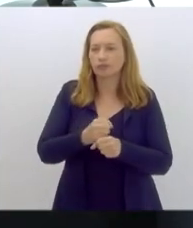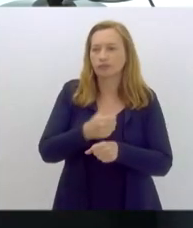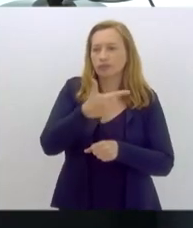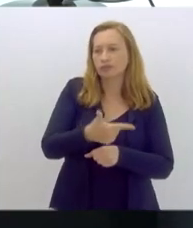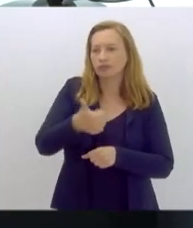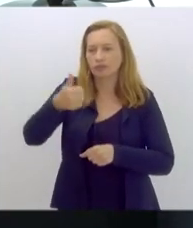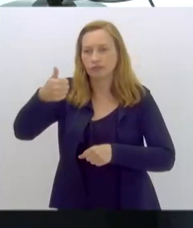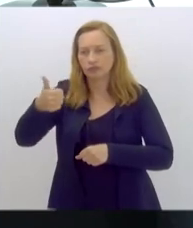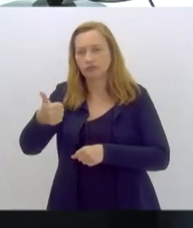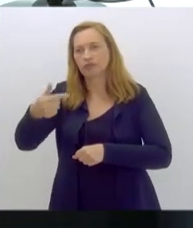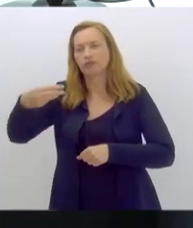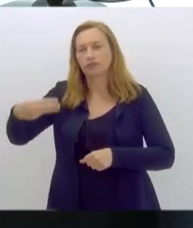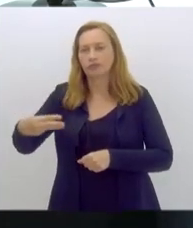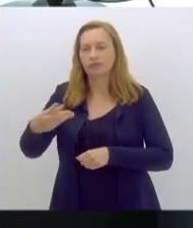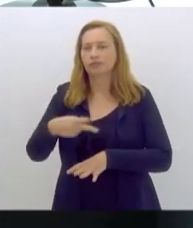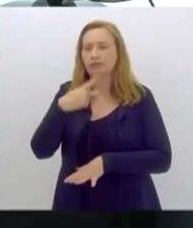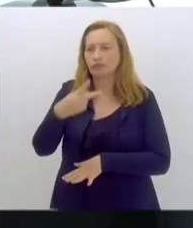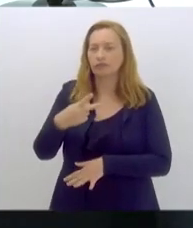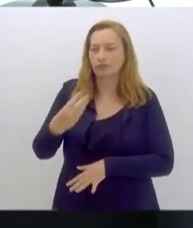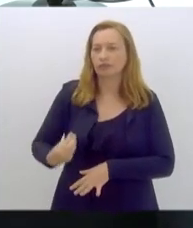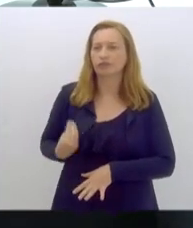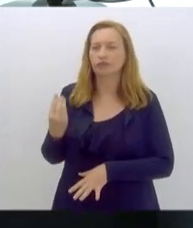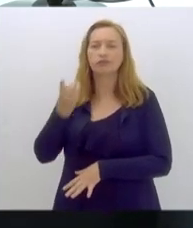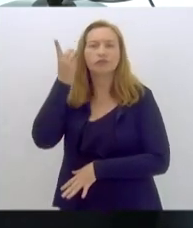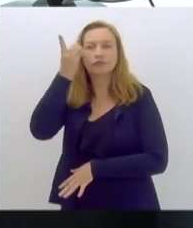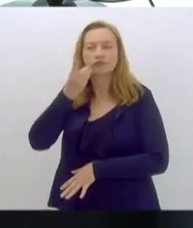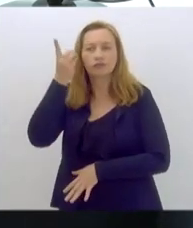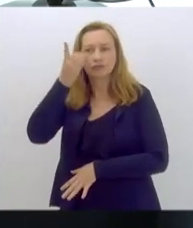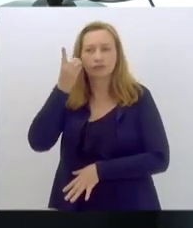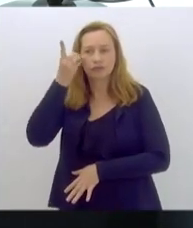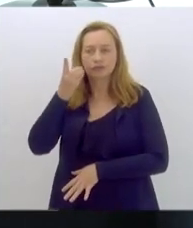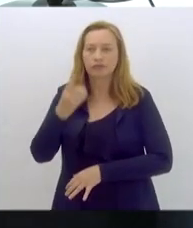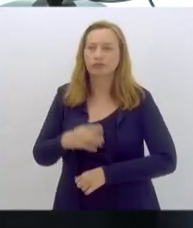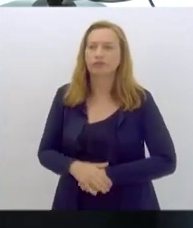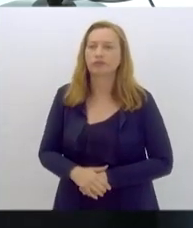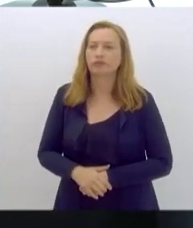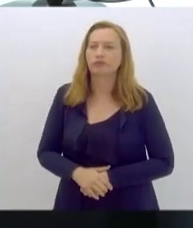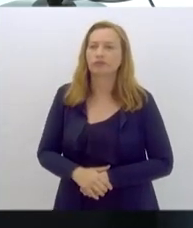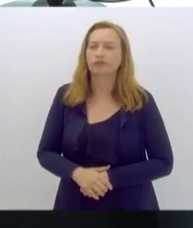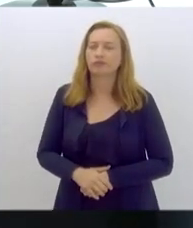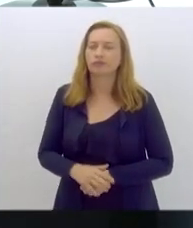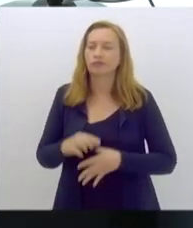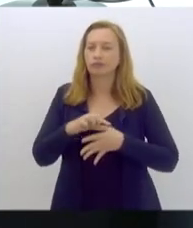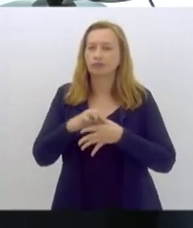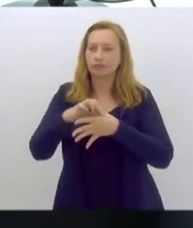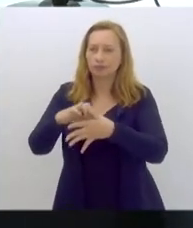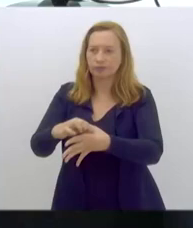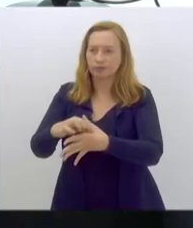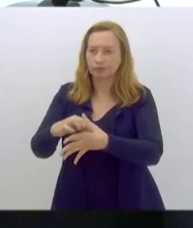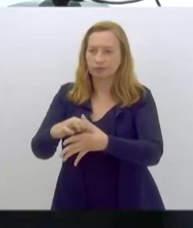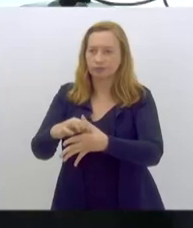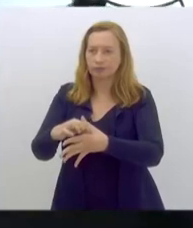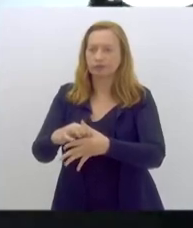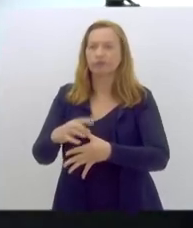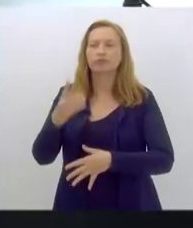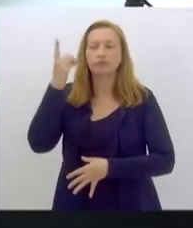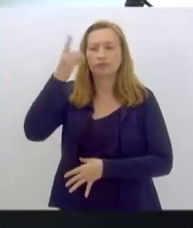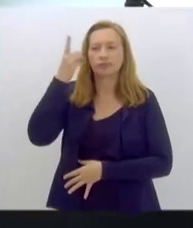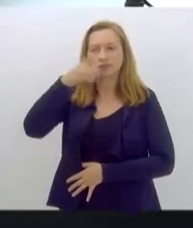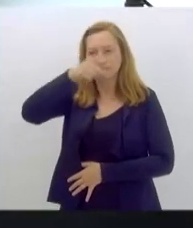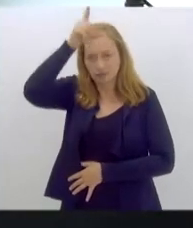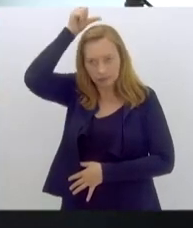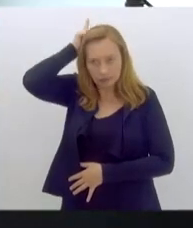quero registrar a presença de senhores Deputados grande líder os Paulo